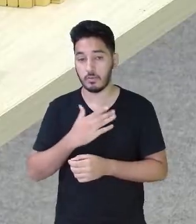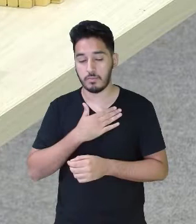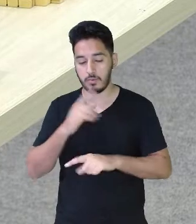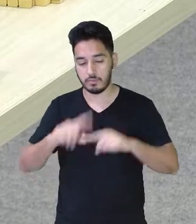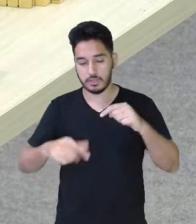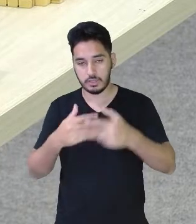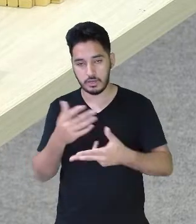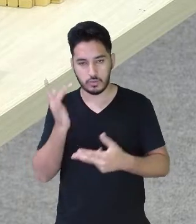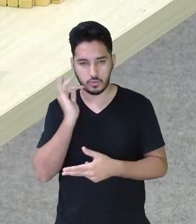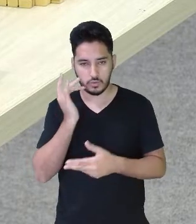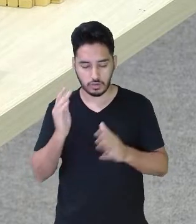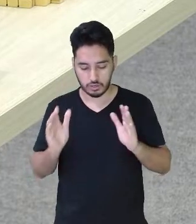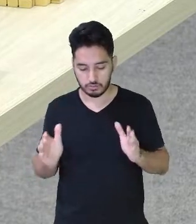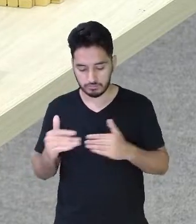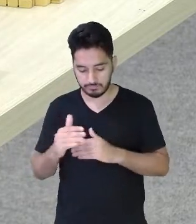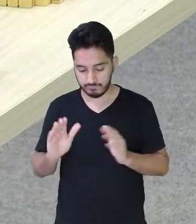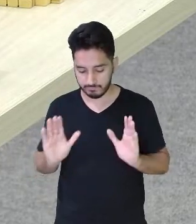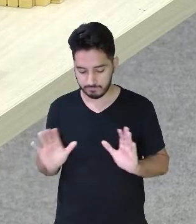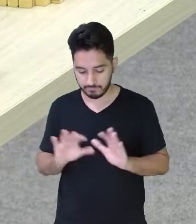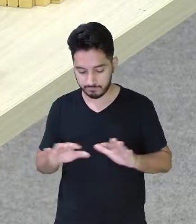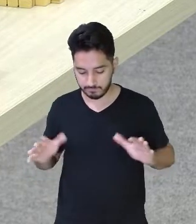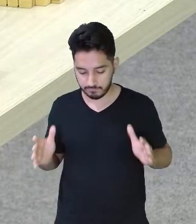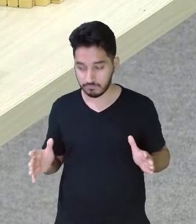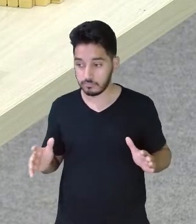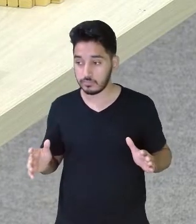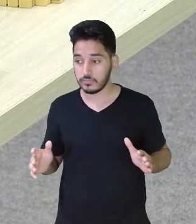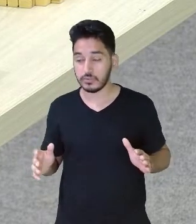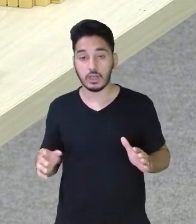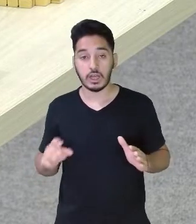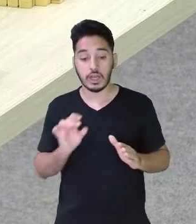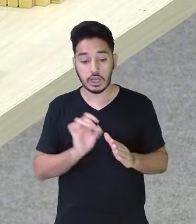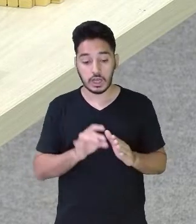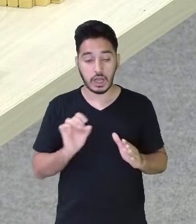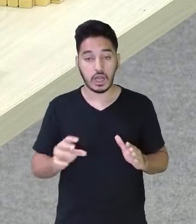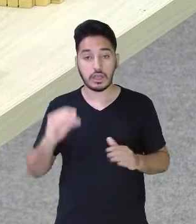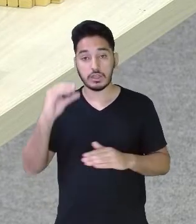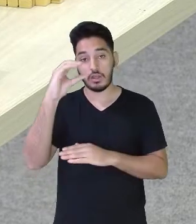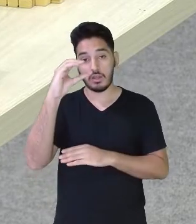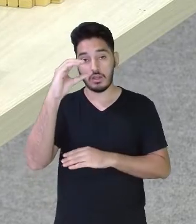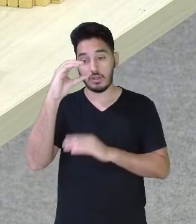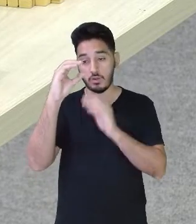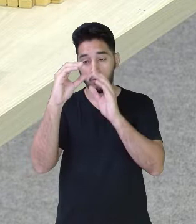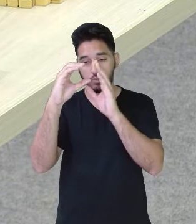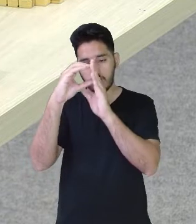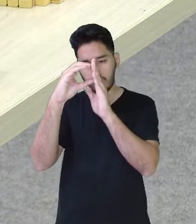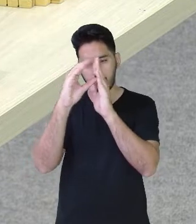material dourado. E aqui, cada quadradinho desse,